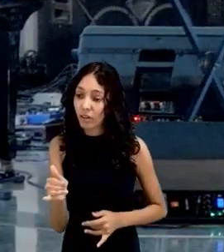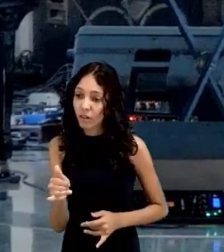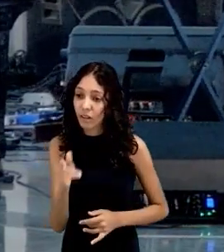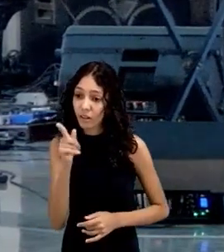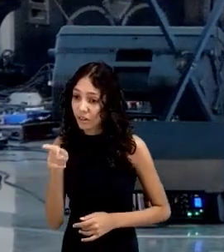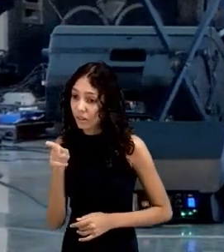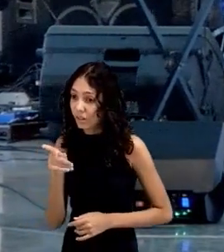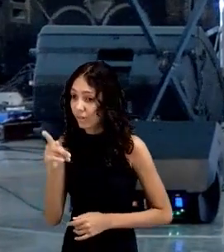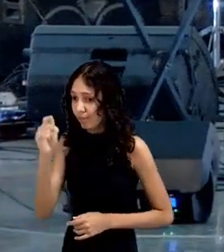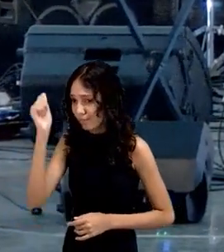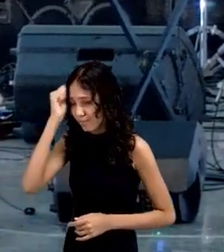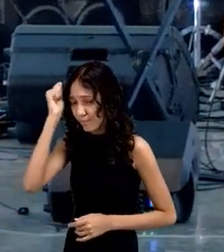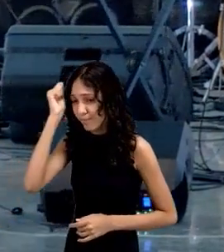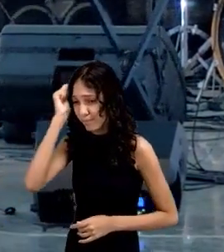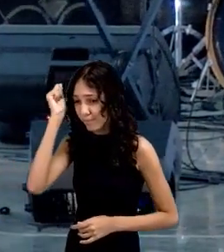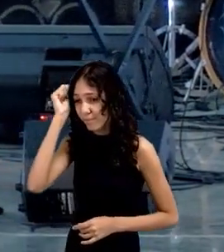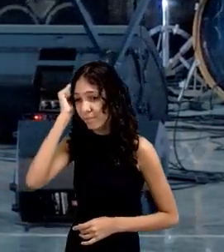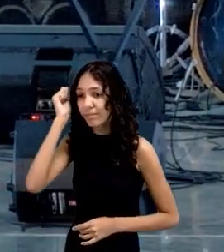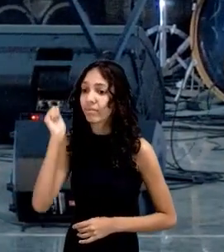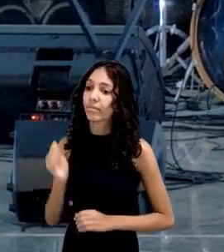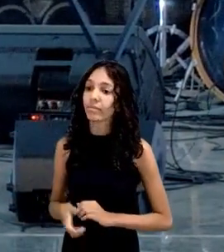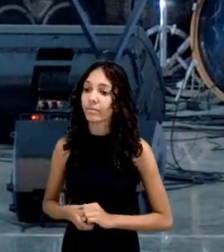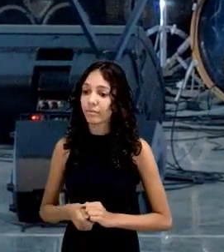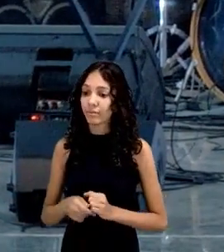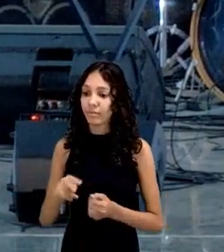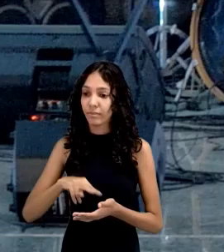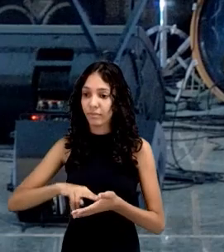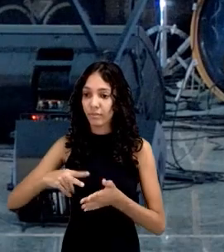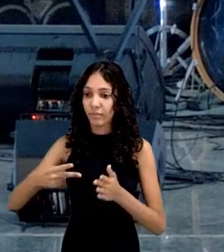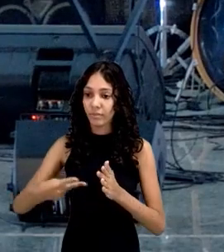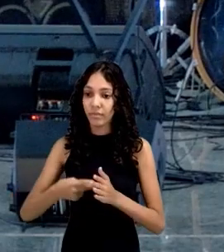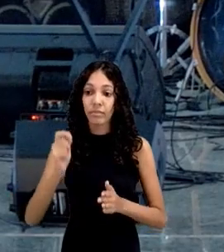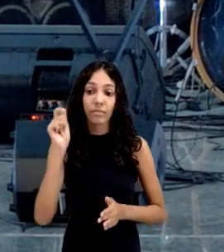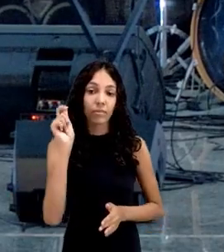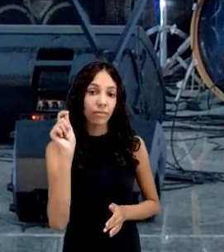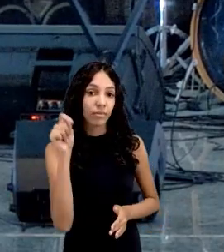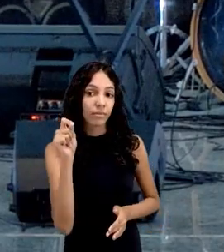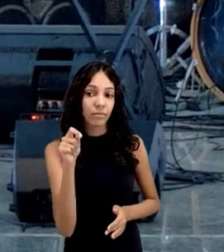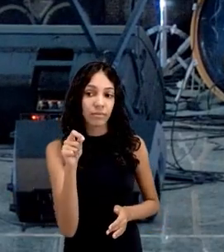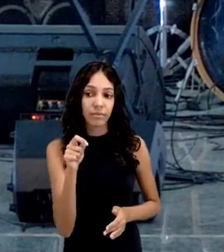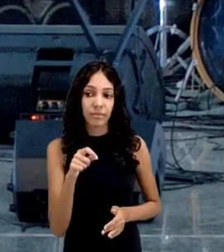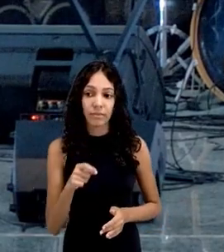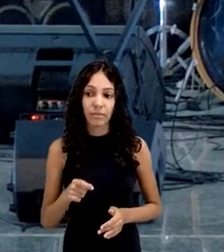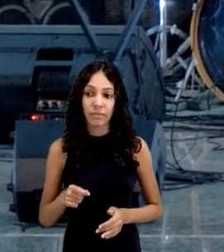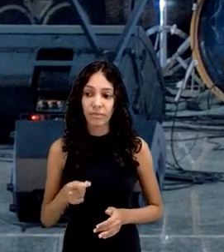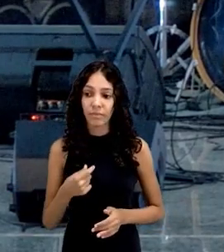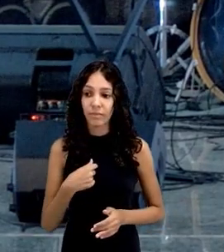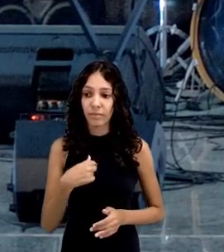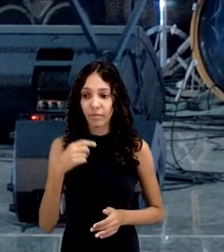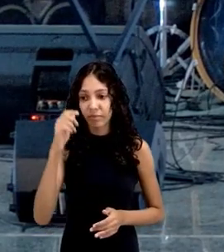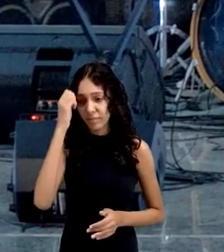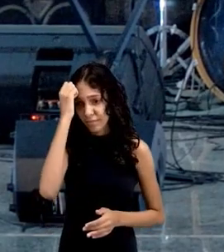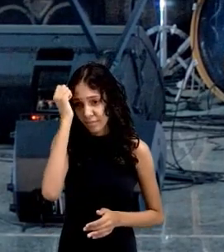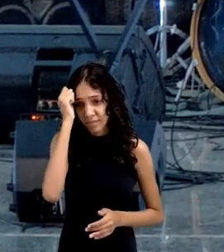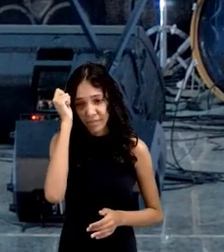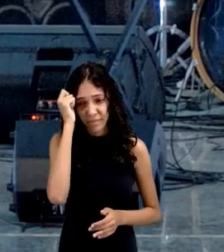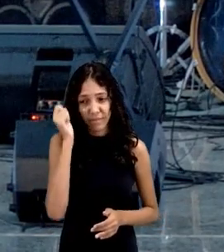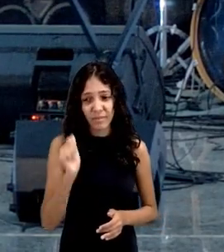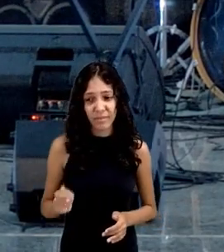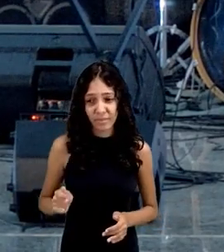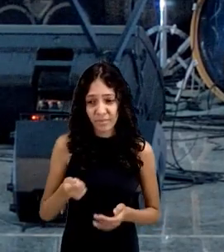essa conotação de, eu me arrependi, não era para eu ter feito assim. Não, no original é mudança de pensamento. É